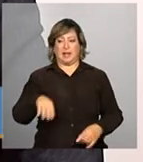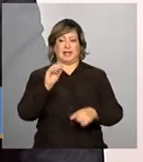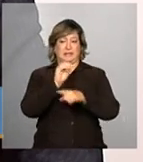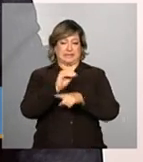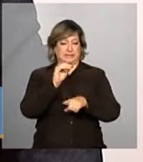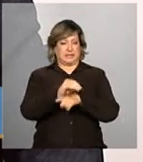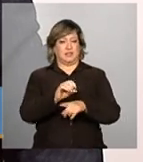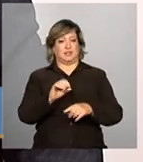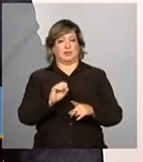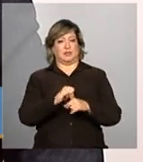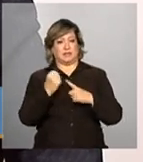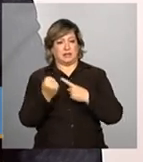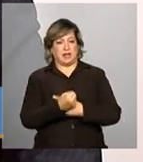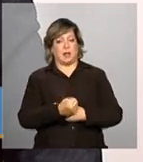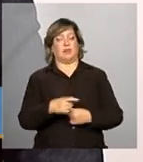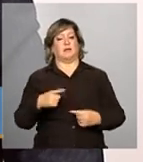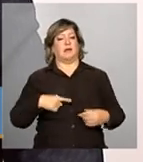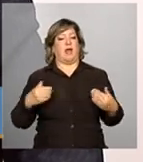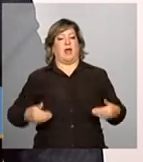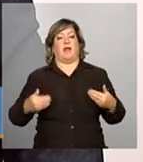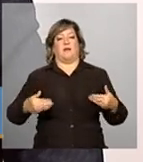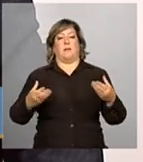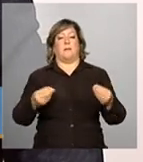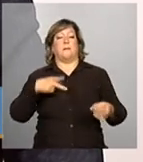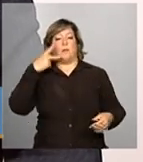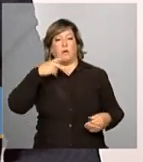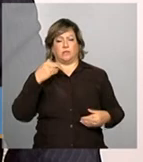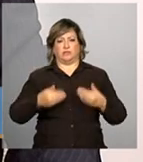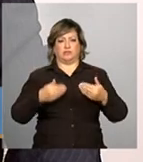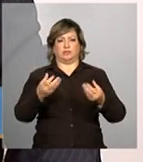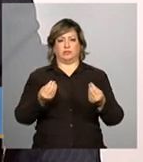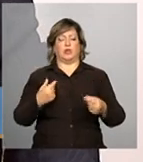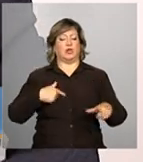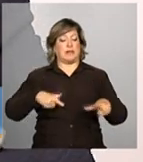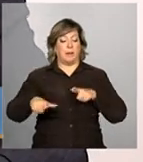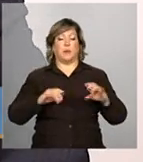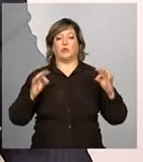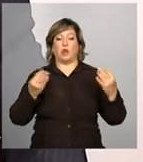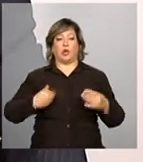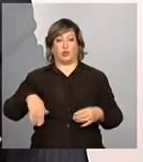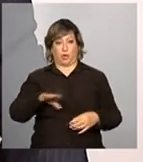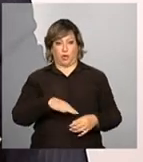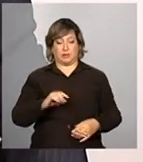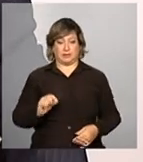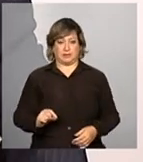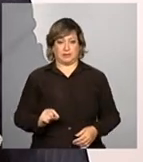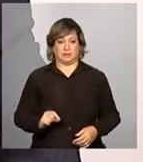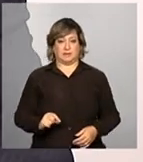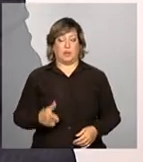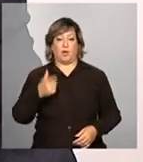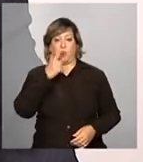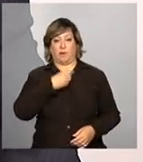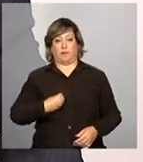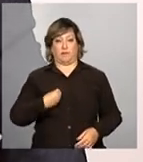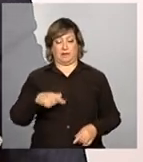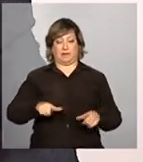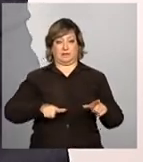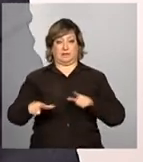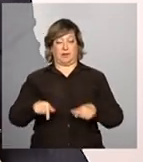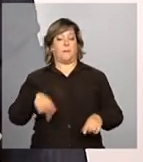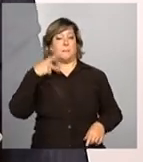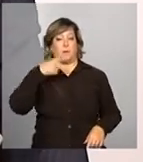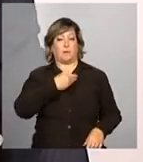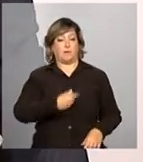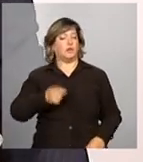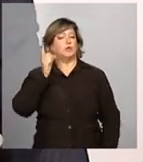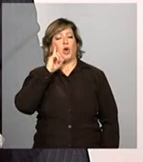tem seu lado a polícia pública passou tanto em virtude ovos o trabalho de todos nós a operacionalização da assistência da polícia pública